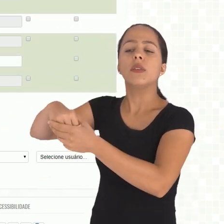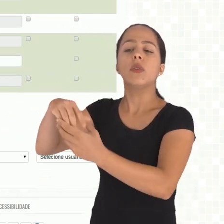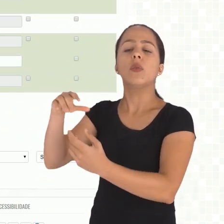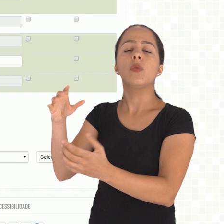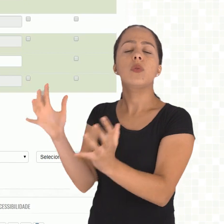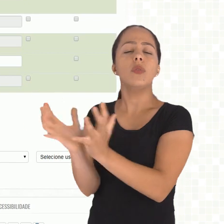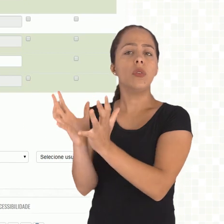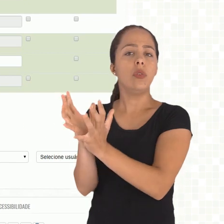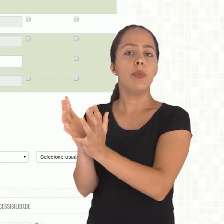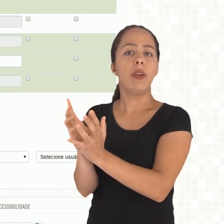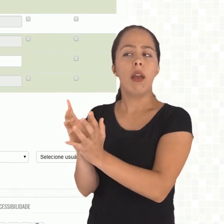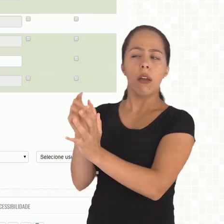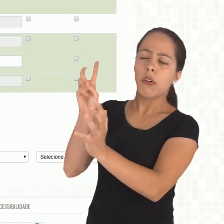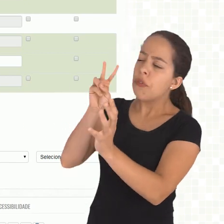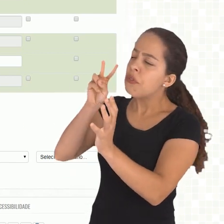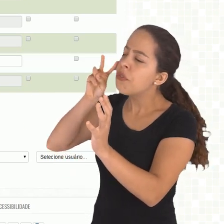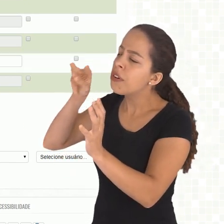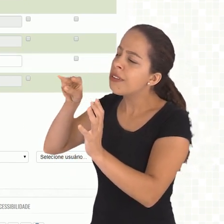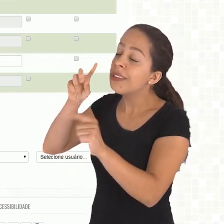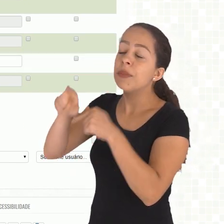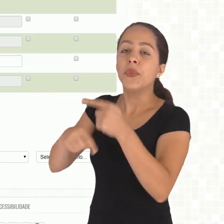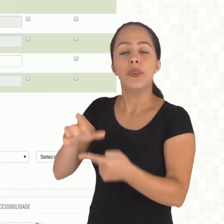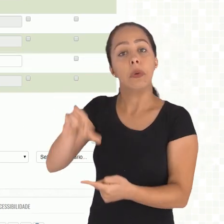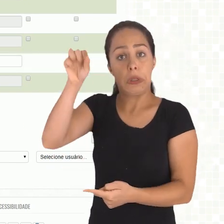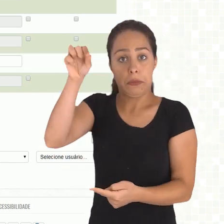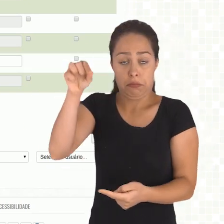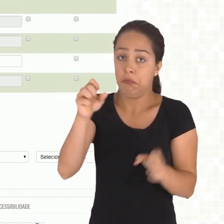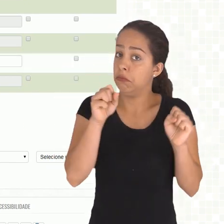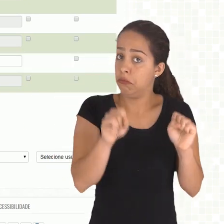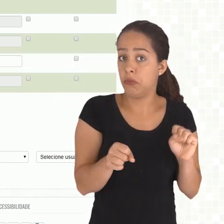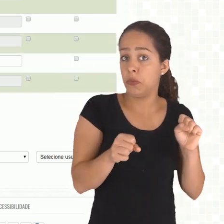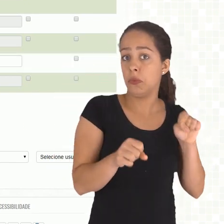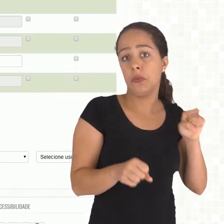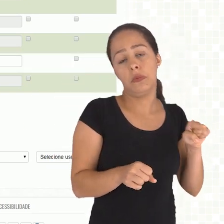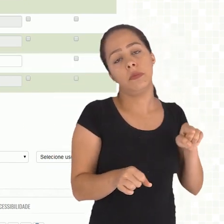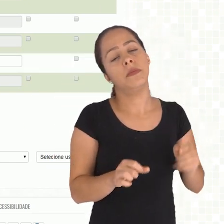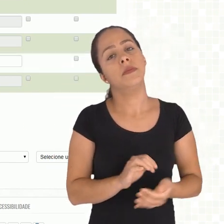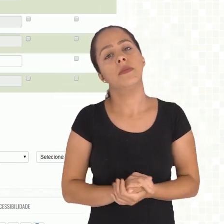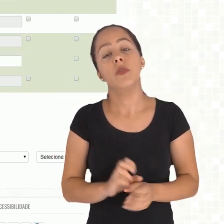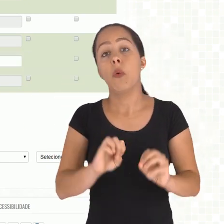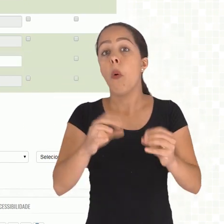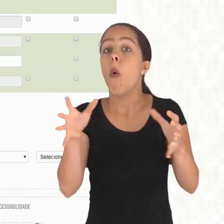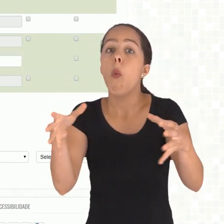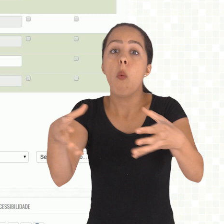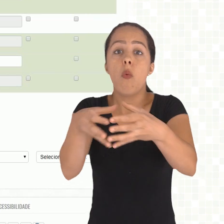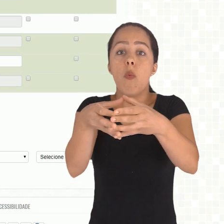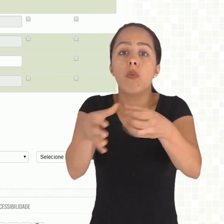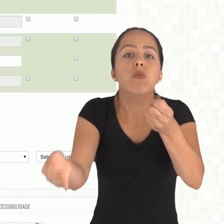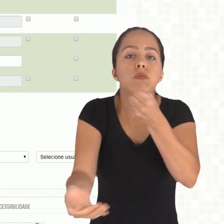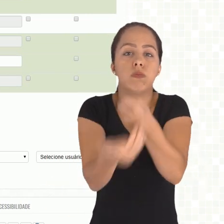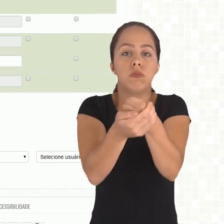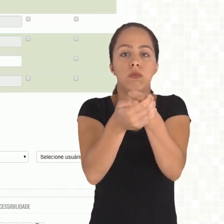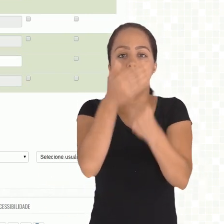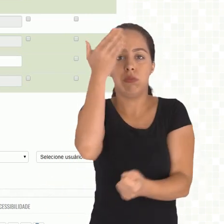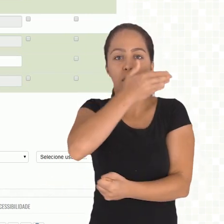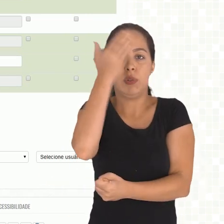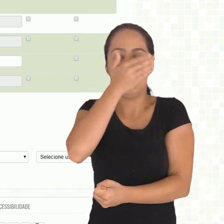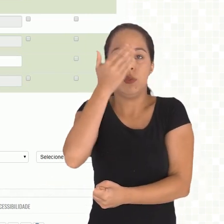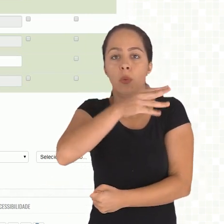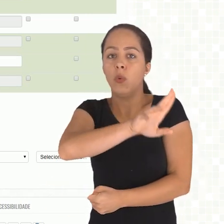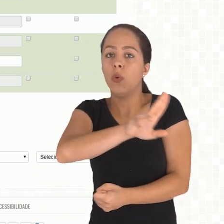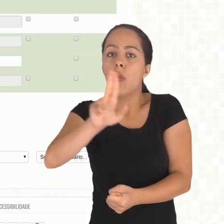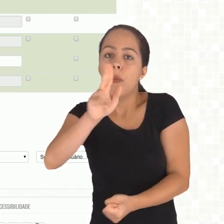item de nota que não está conectado diretamente aqui existe um item de nota que não está diretamente conectado